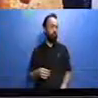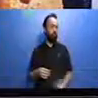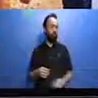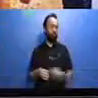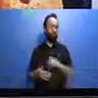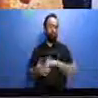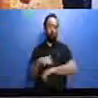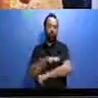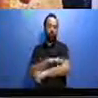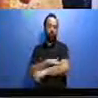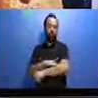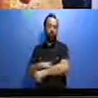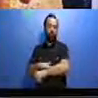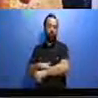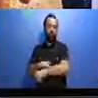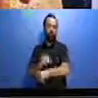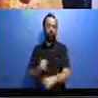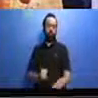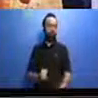de um porífero.